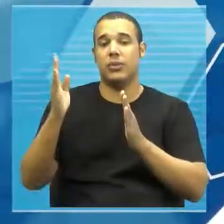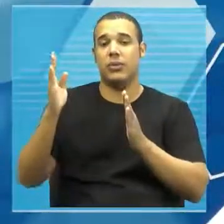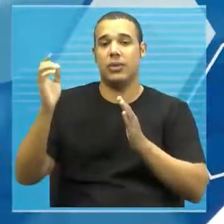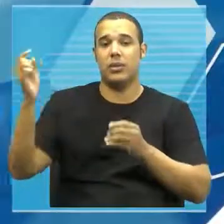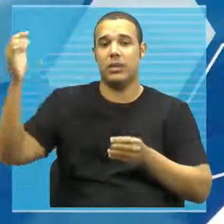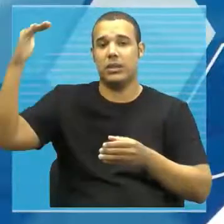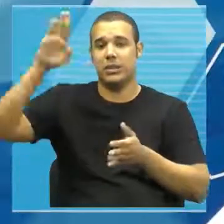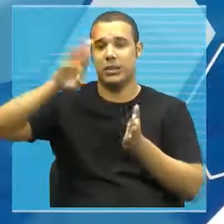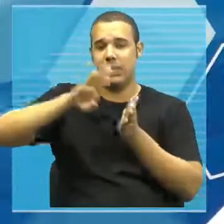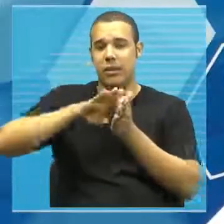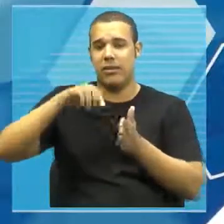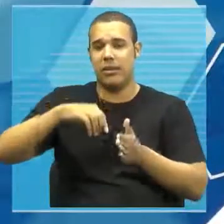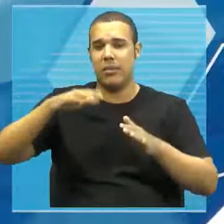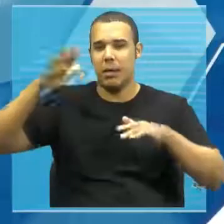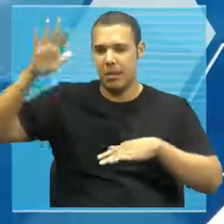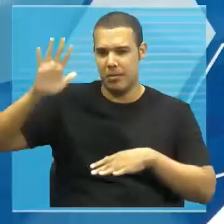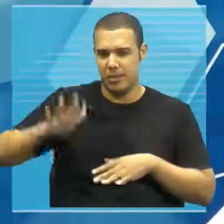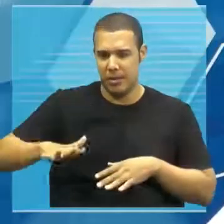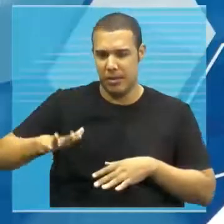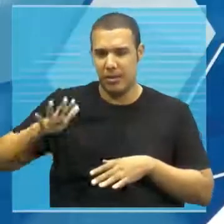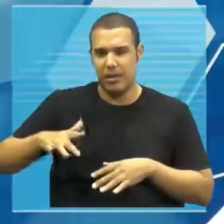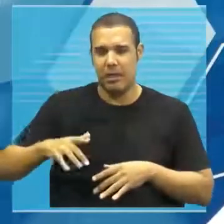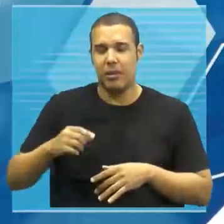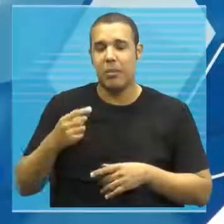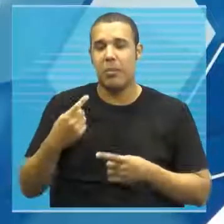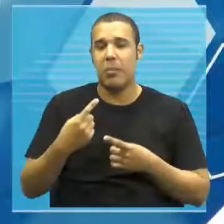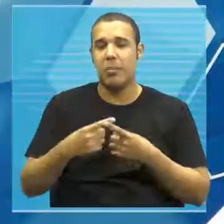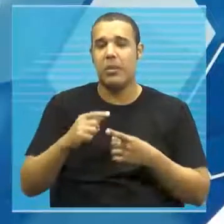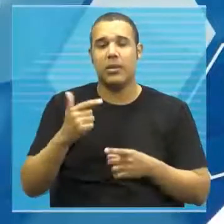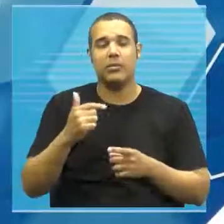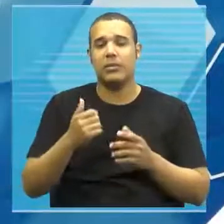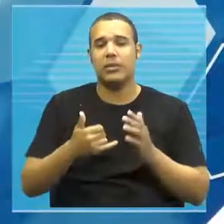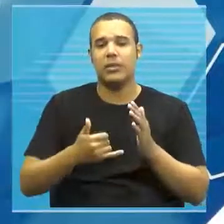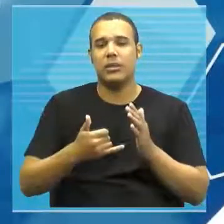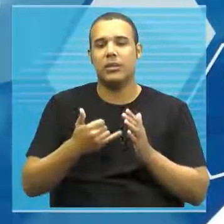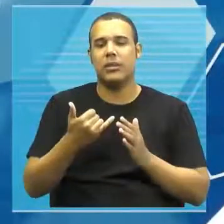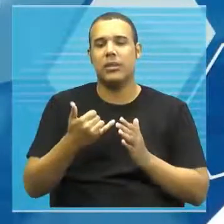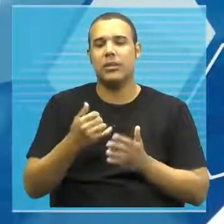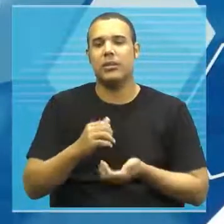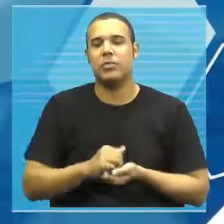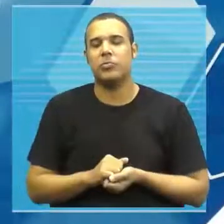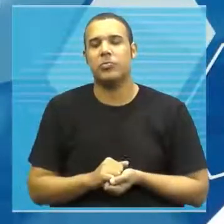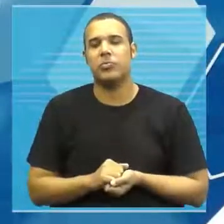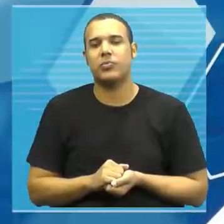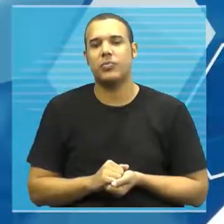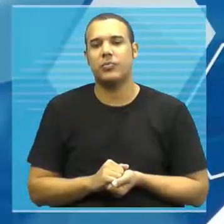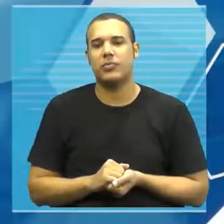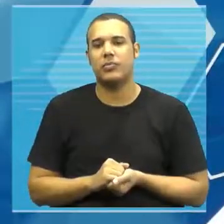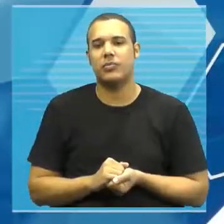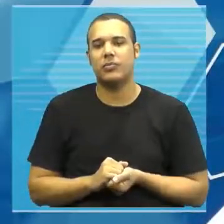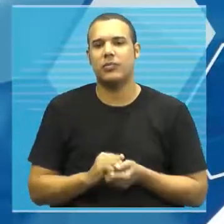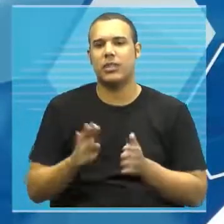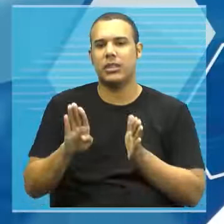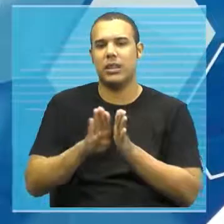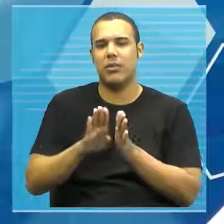mais baratos porque não tinha mais imposto de importação e chegavam com air bag